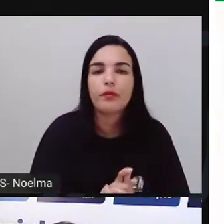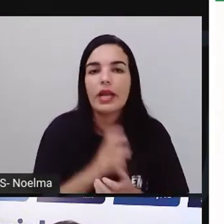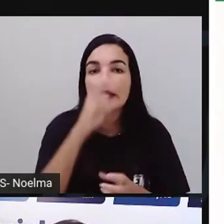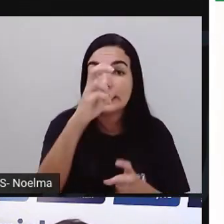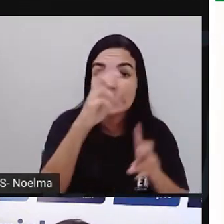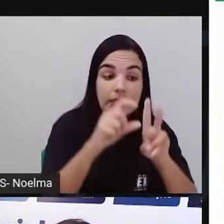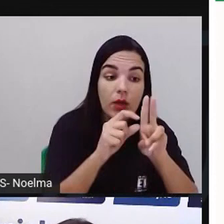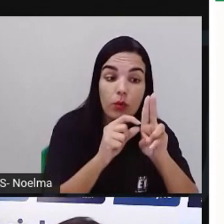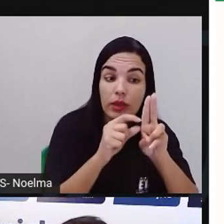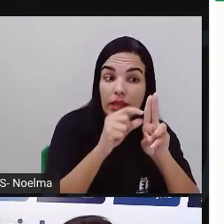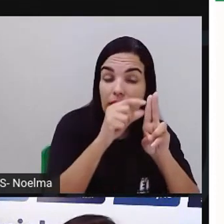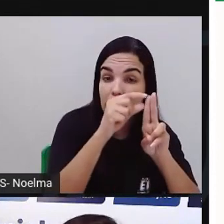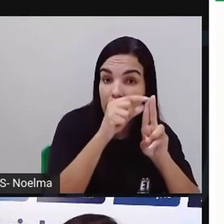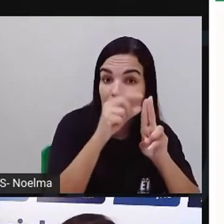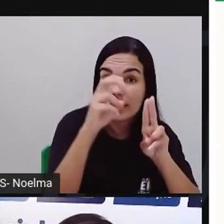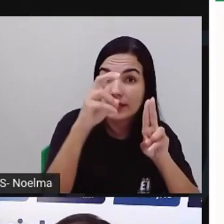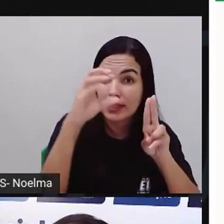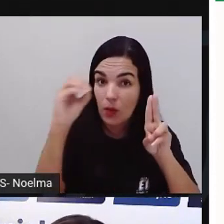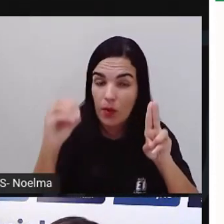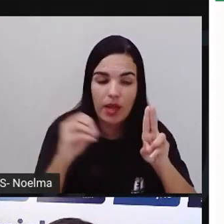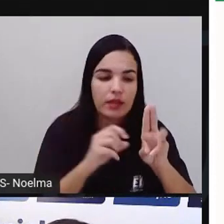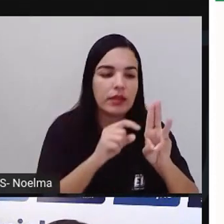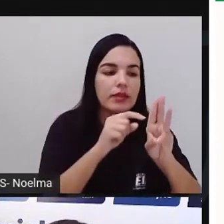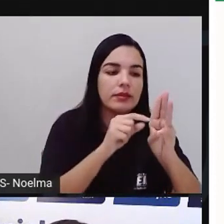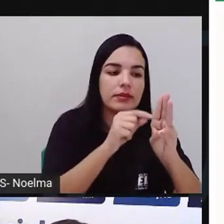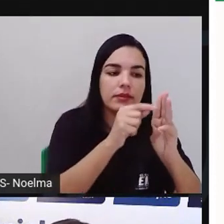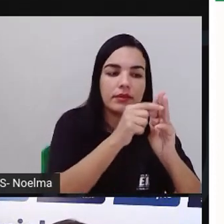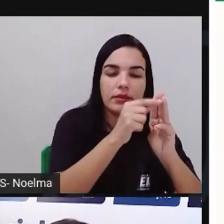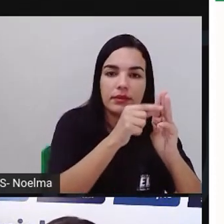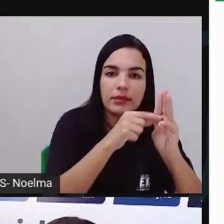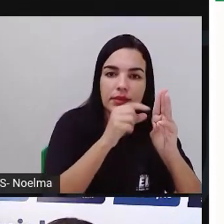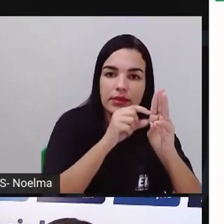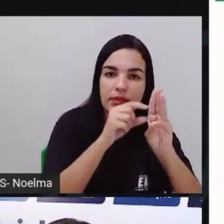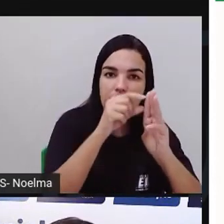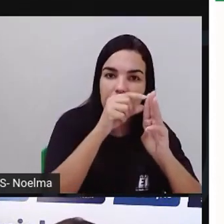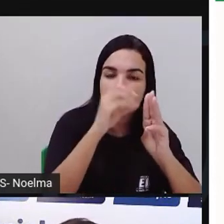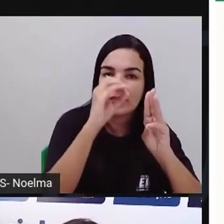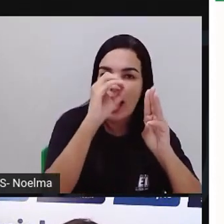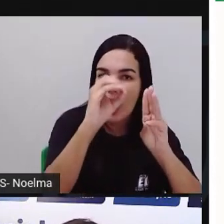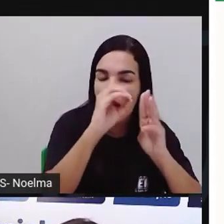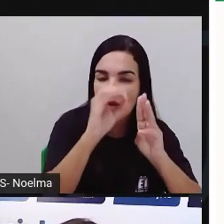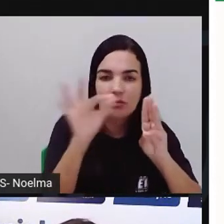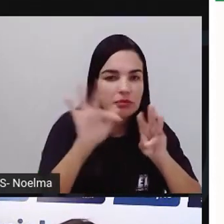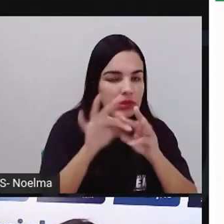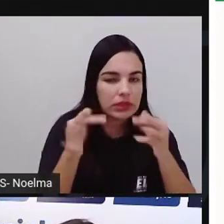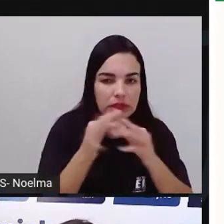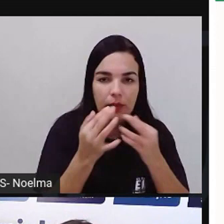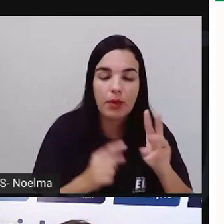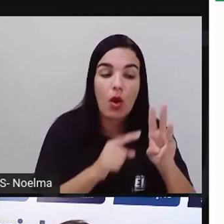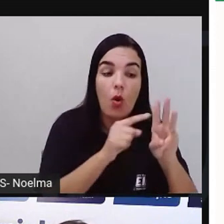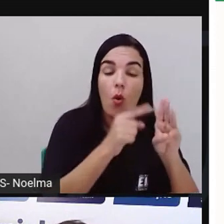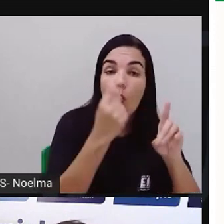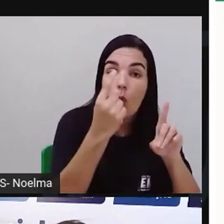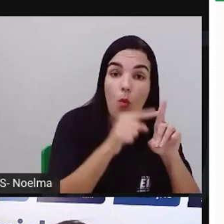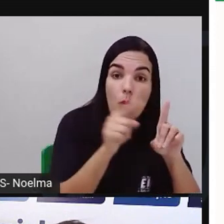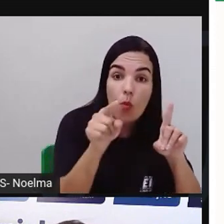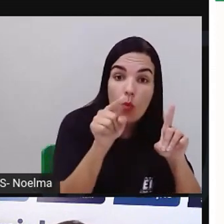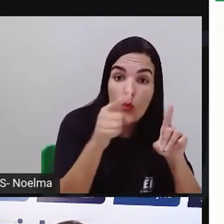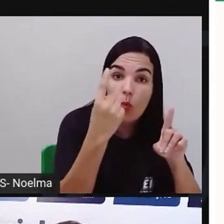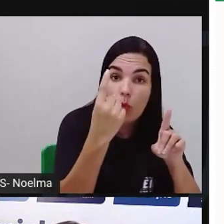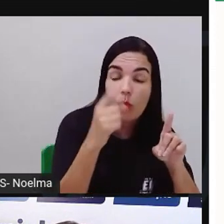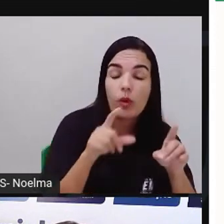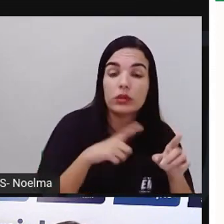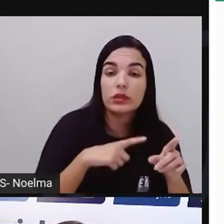é dezena, né? O 0 aqui, no caso, não tem nenhuma centena, simples. O 1, representando